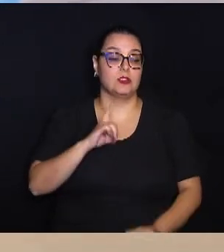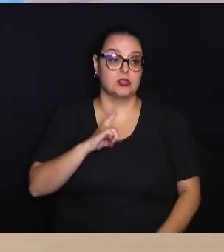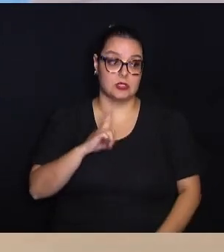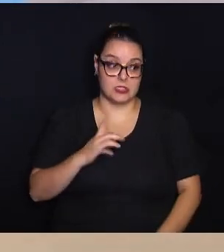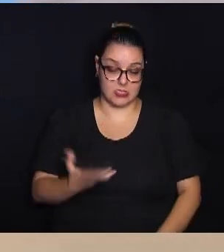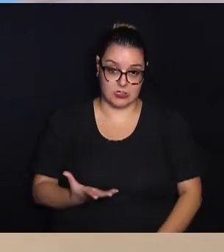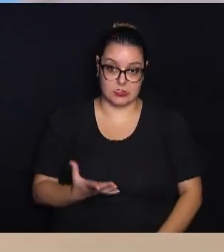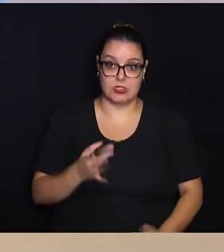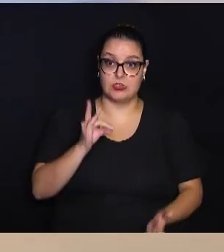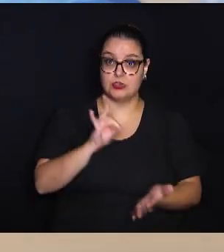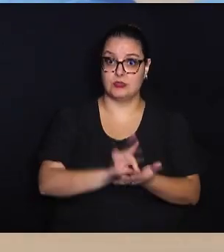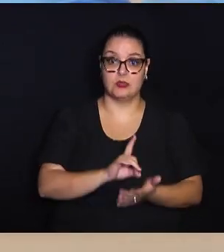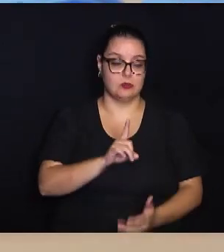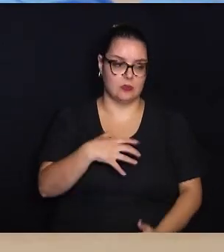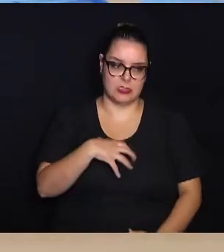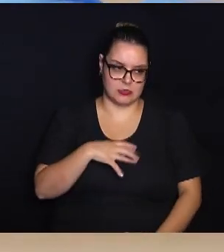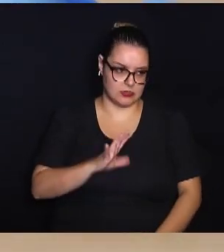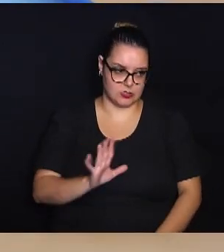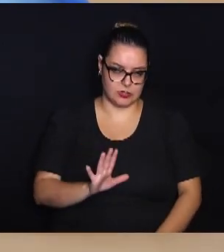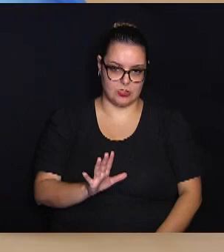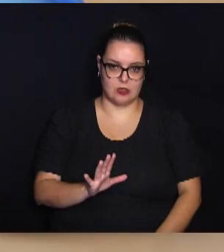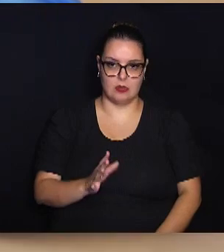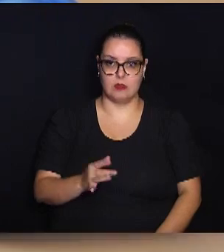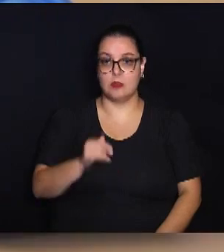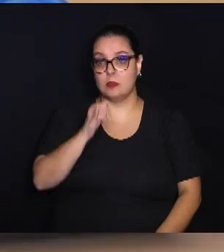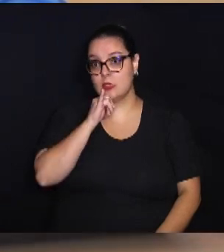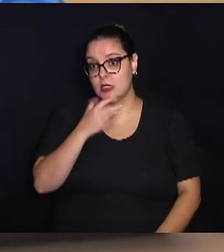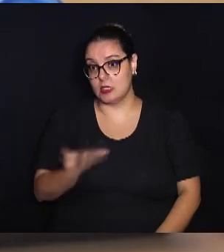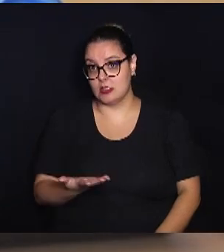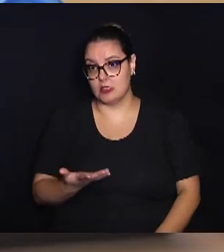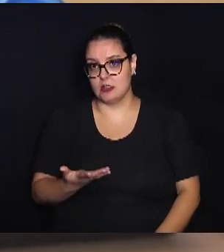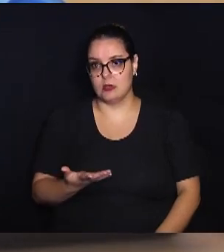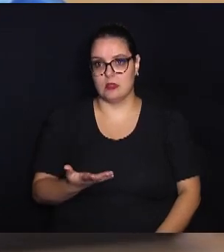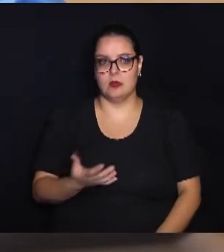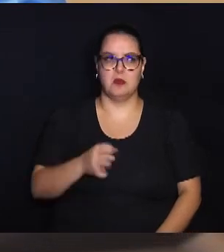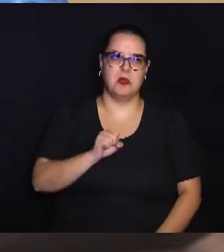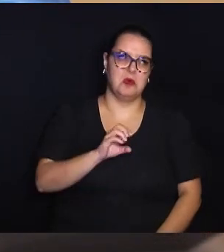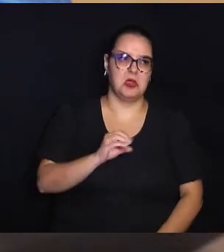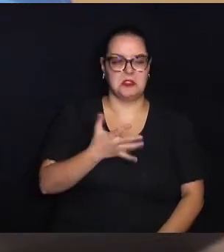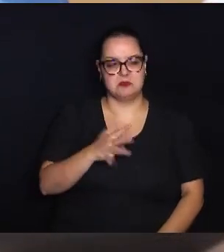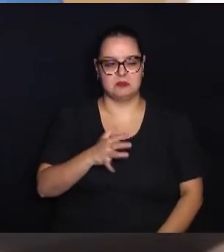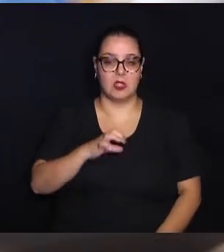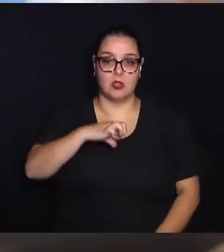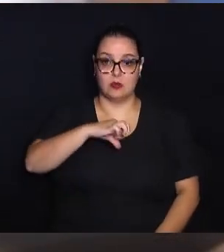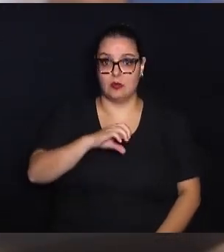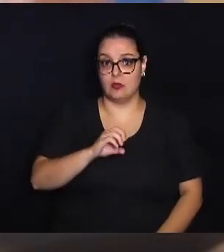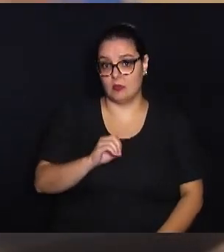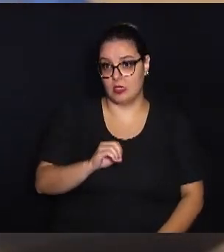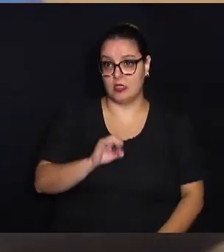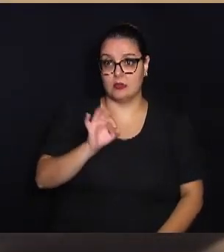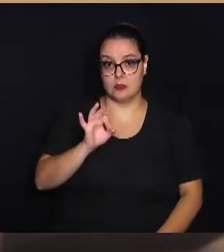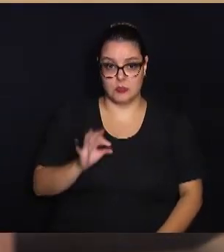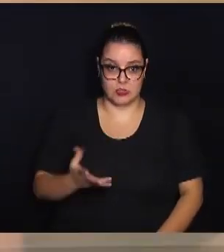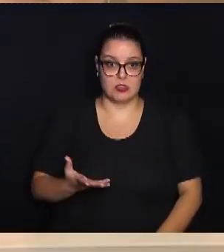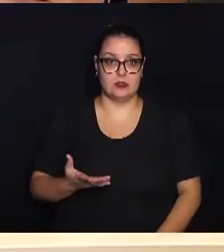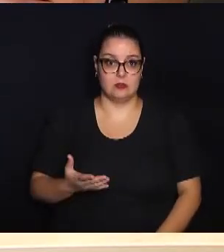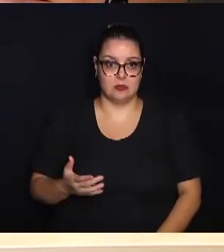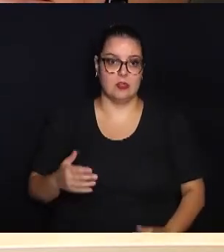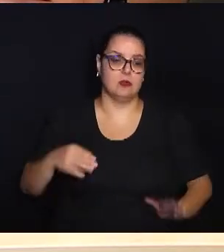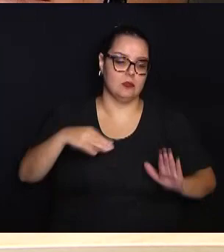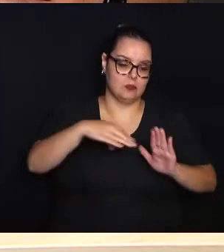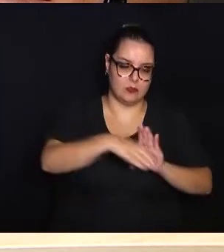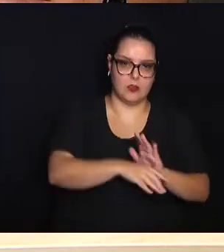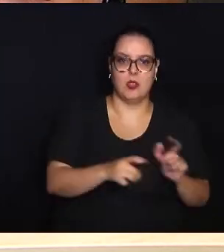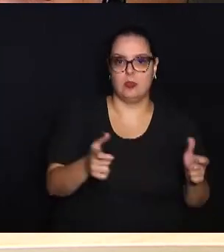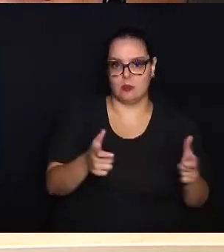já tem, de fato, não vai sentir. Mas 80% a 90% da população vai passar por uma